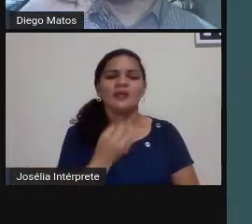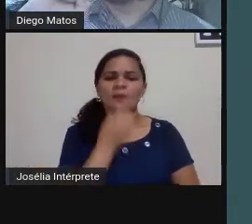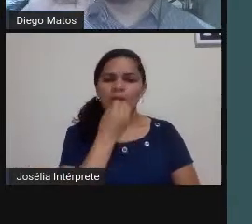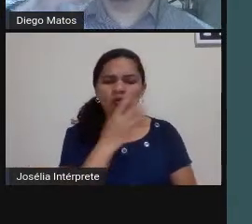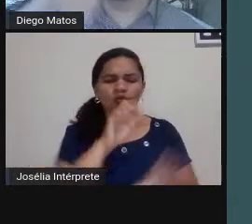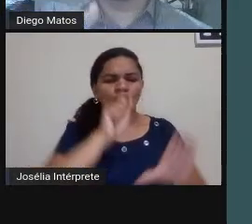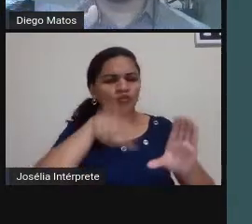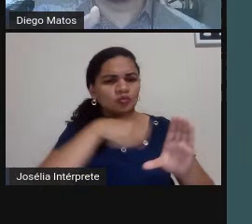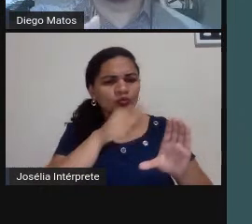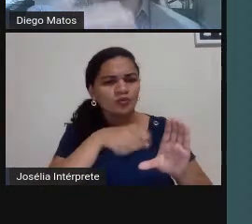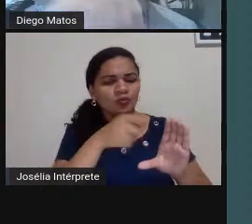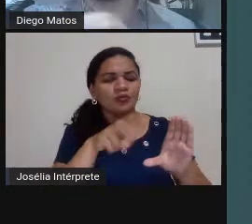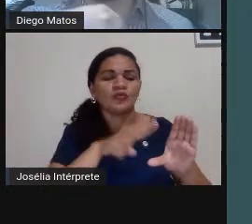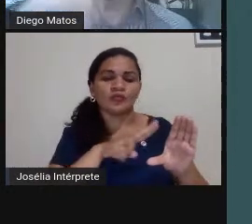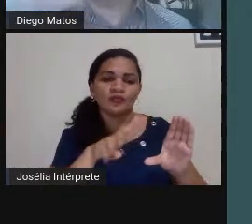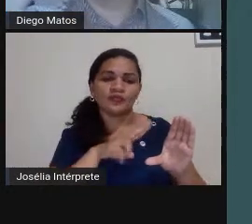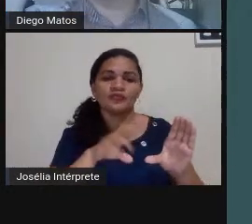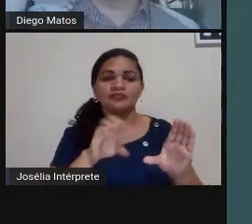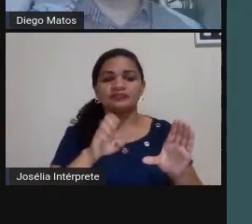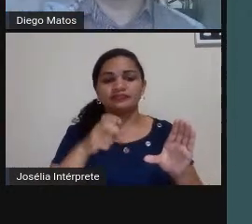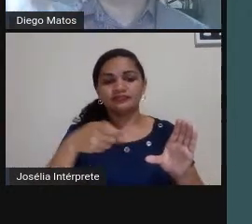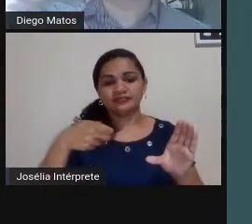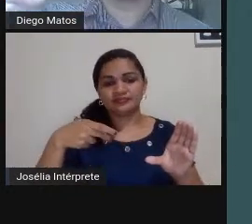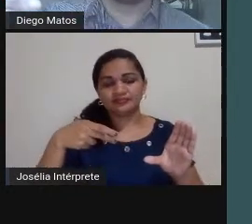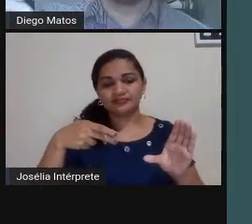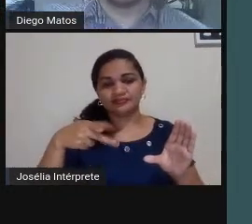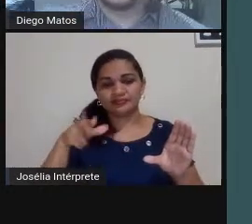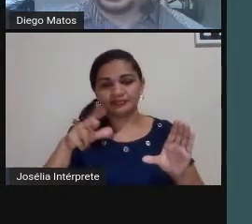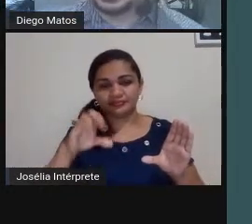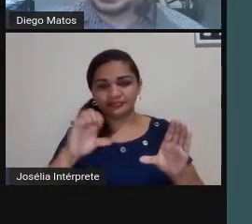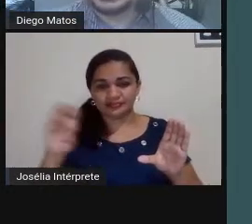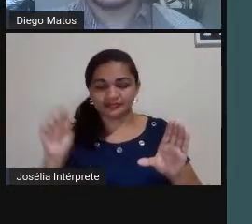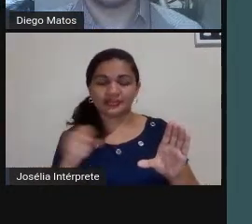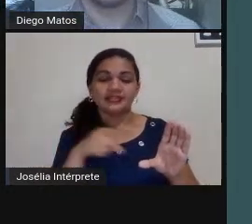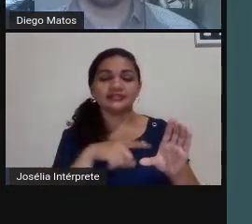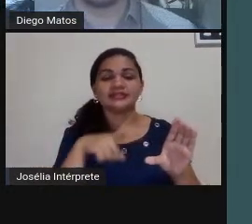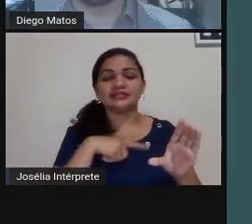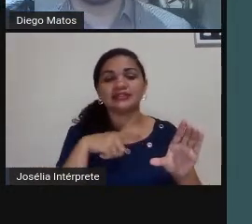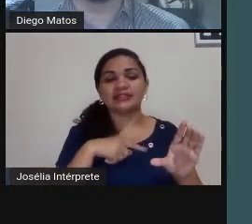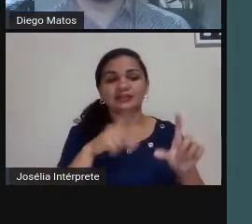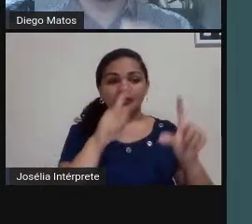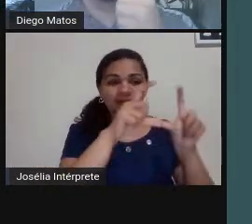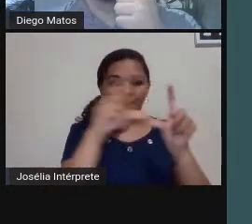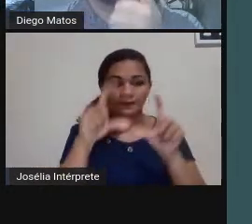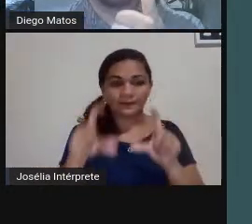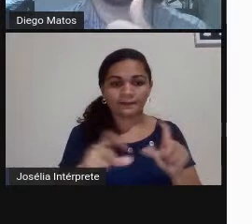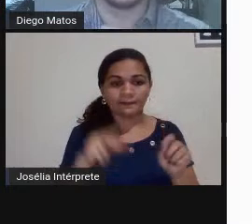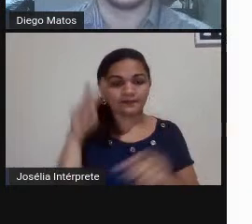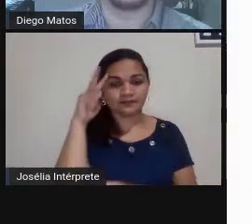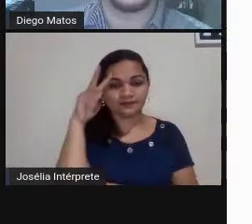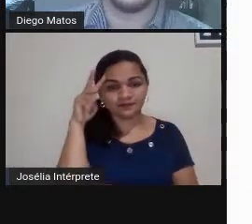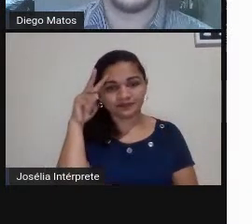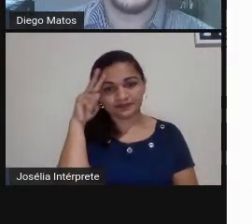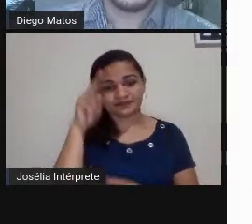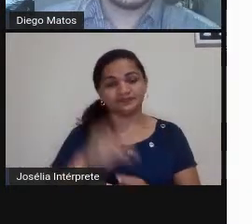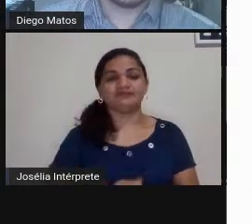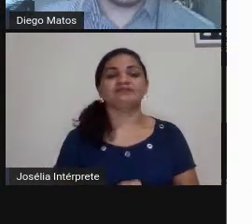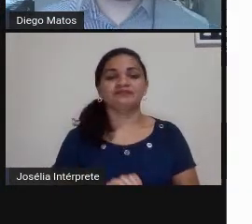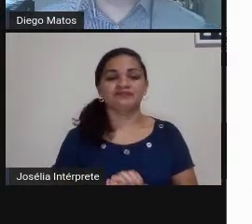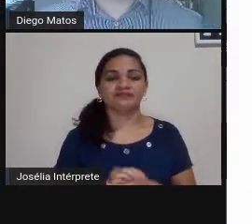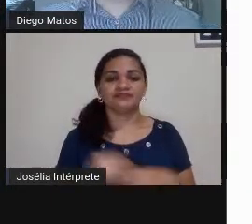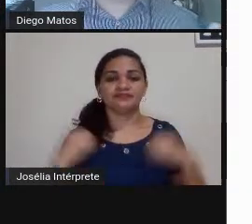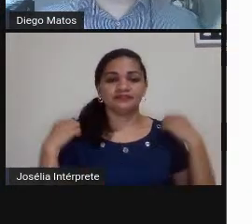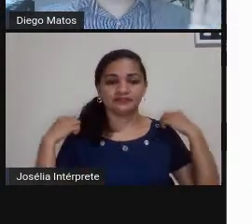antigo dele que também é muito legal e fora isso tem a história em quadrinhos tá que eu recomendo bastante